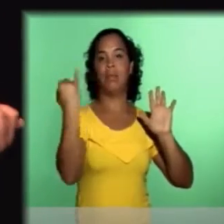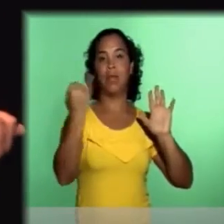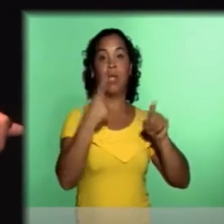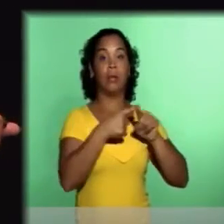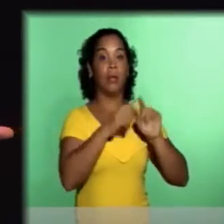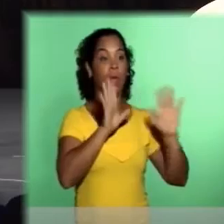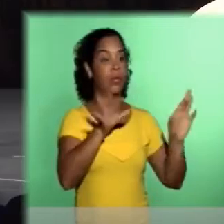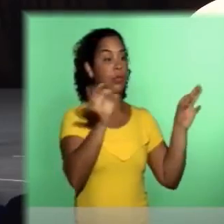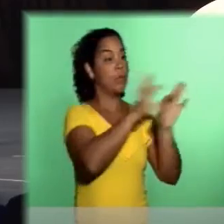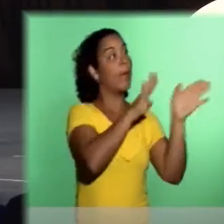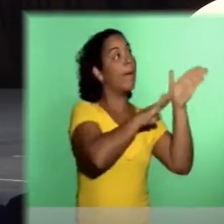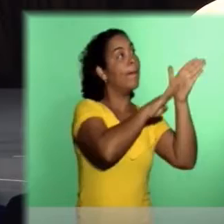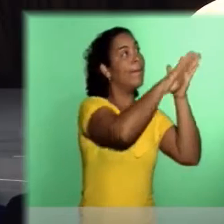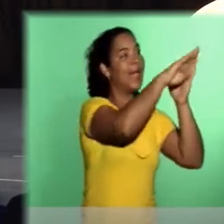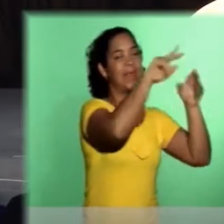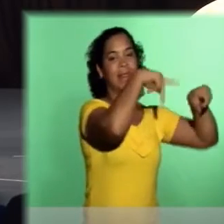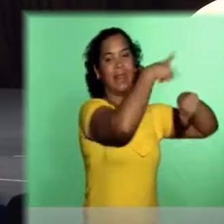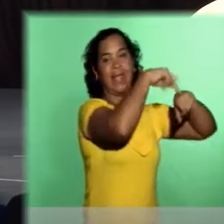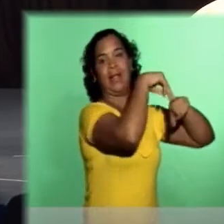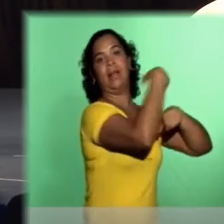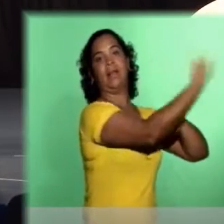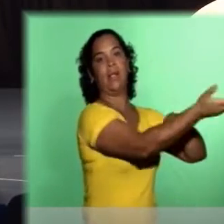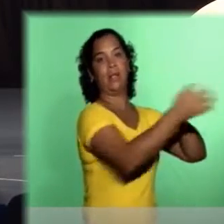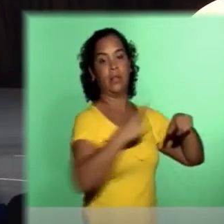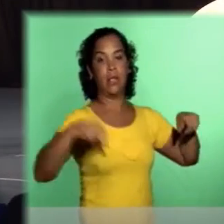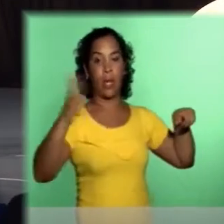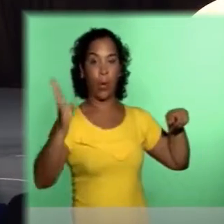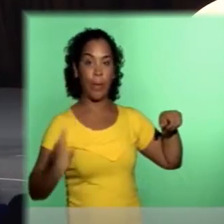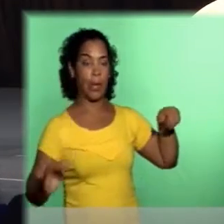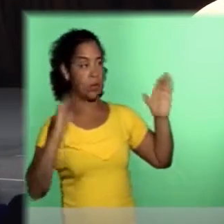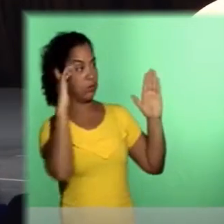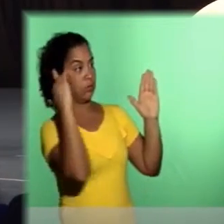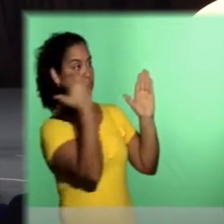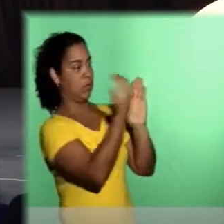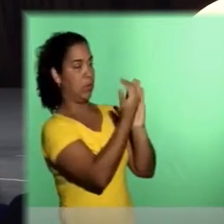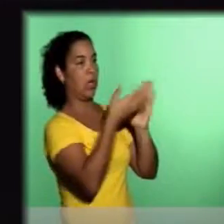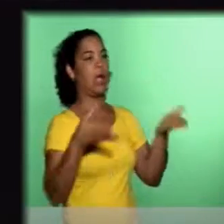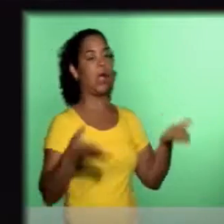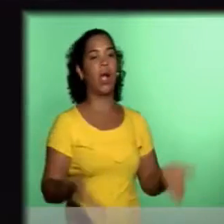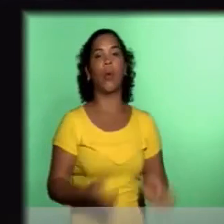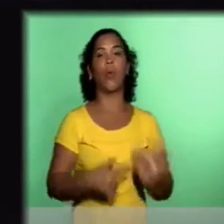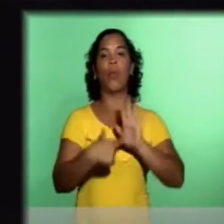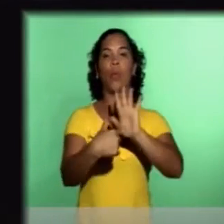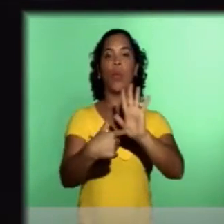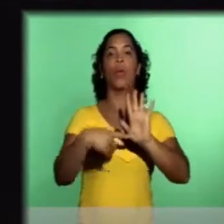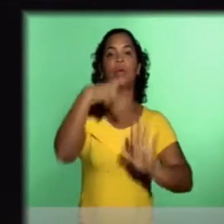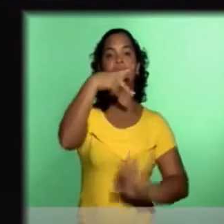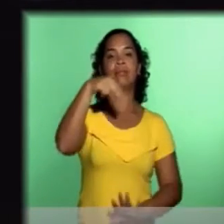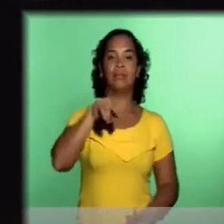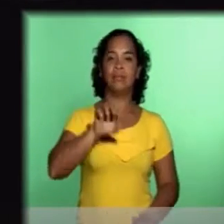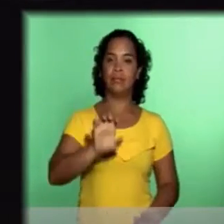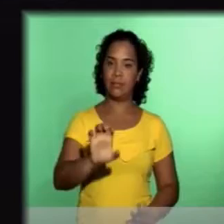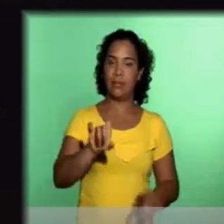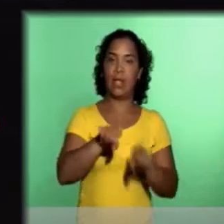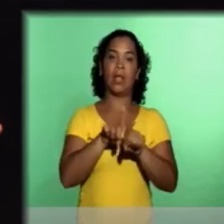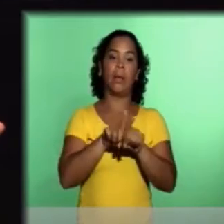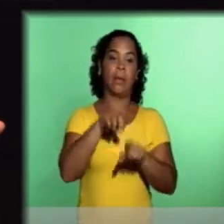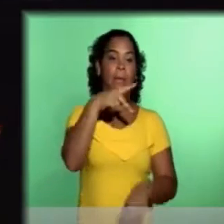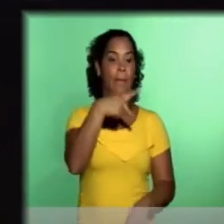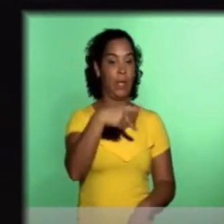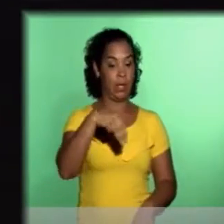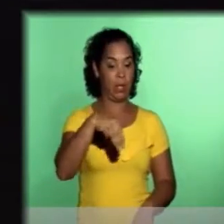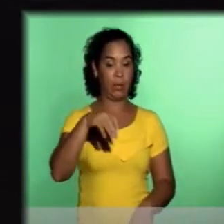vou apresentar aqui para vocês, dialogam fortemente com o Plano Nacional de Educação e, portanto, também com os planos municipais e